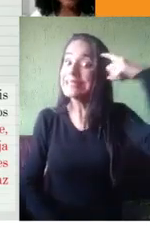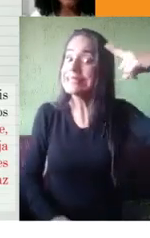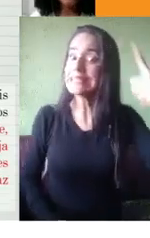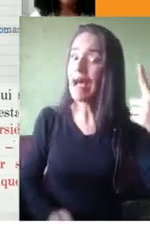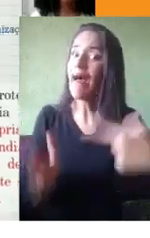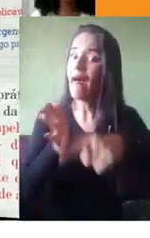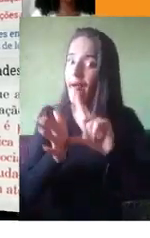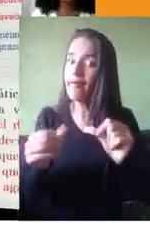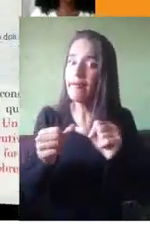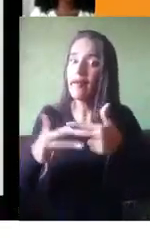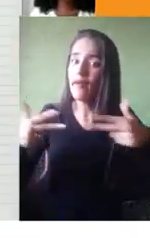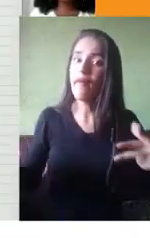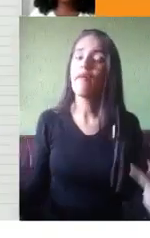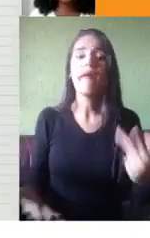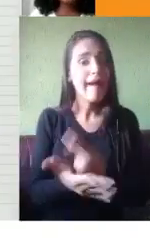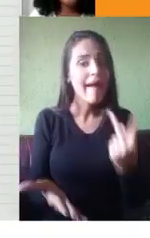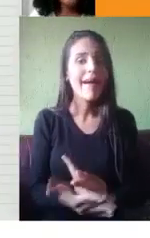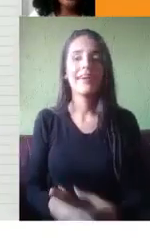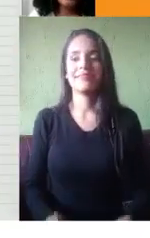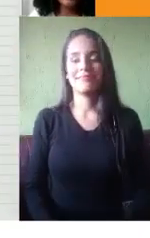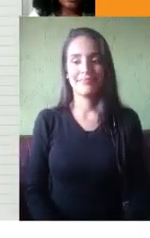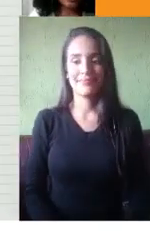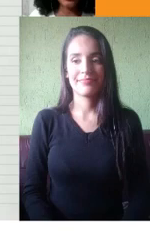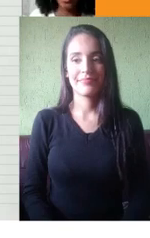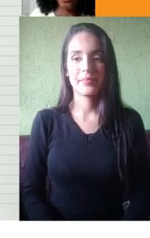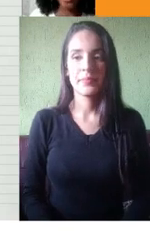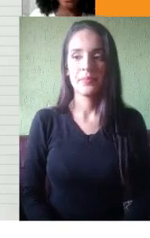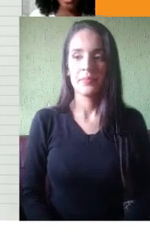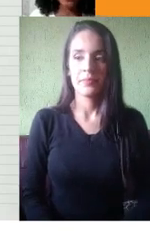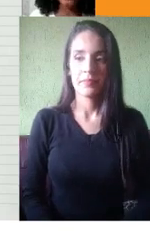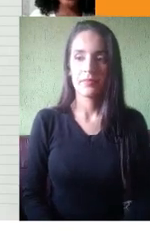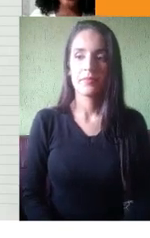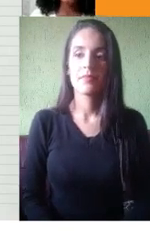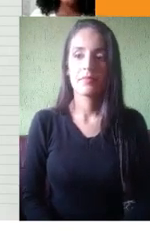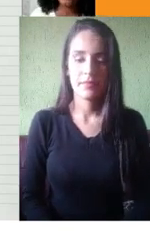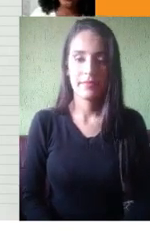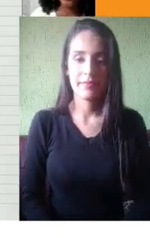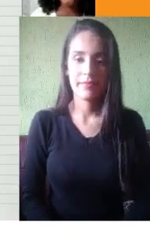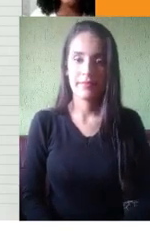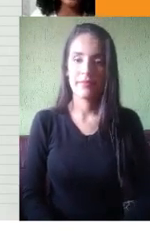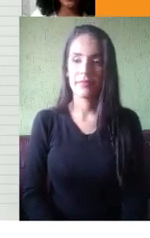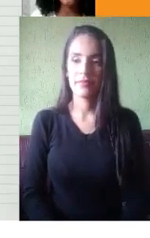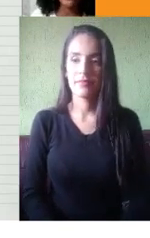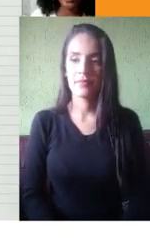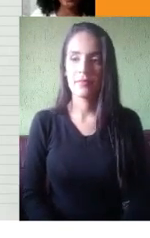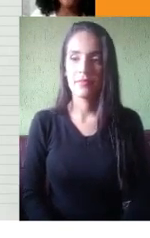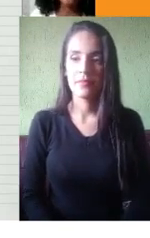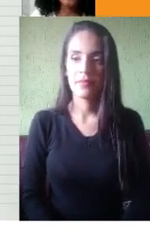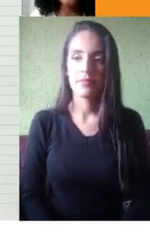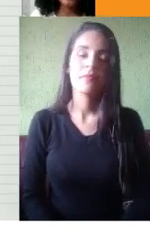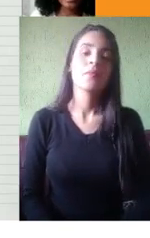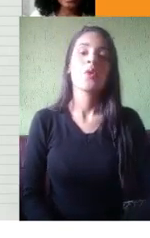certo? Uma observação muito importante agora, gente. A solução que a gente acabou de